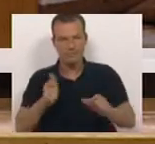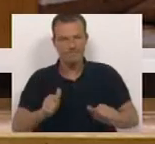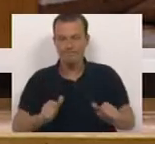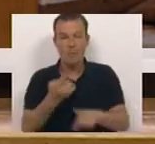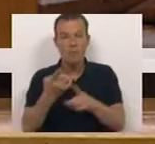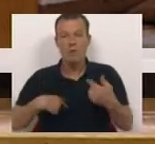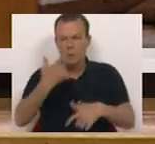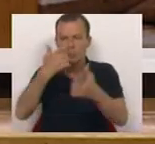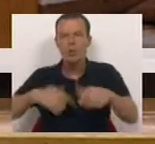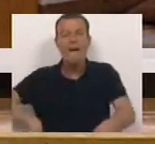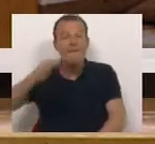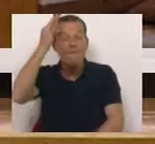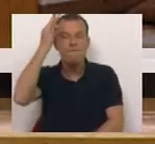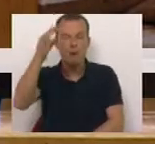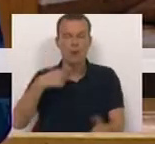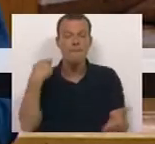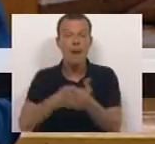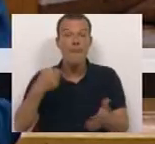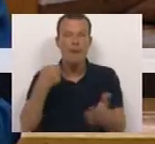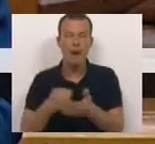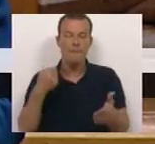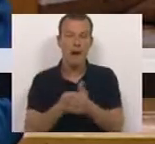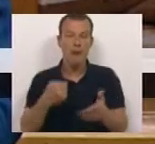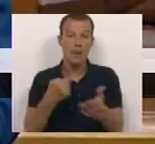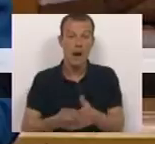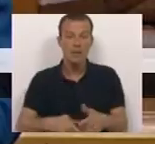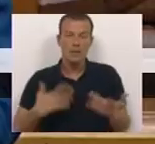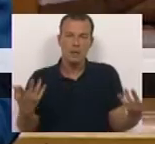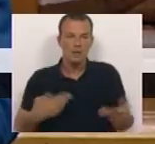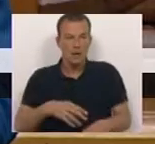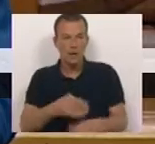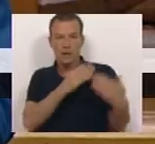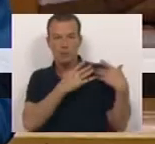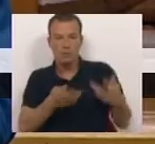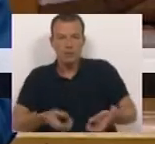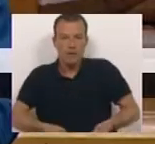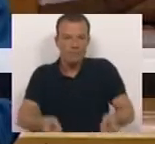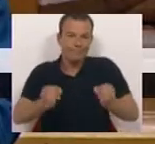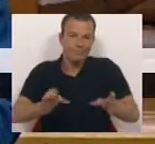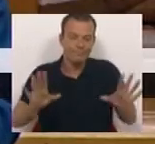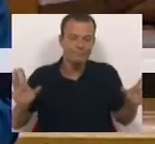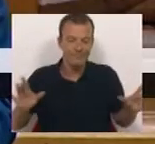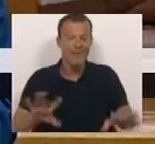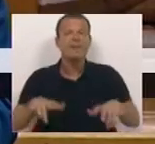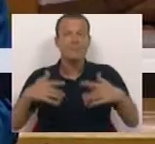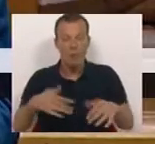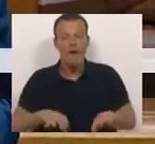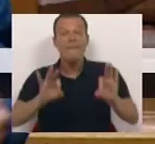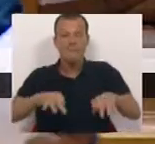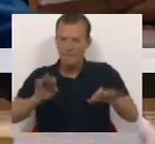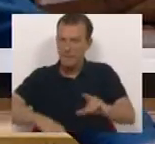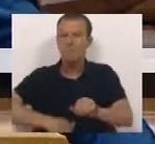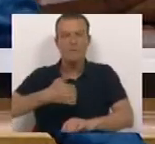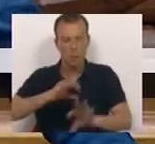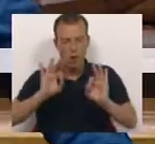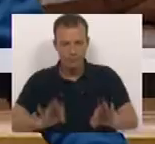porque os contribuintes já estão fartos de andar a pagar as aventuras e as irresponsabilidades dos banqueiros. É, pois, tempo de pôr termo a esta